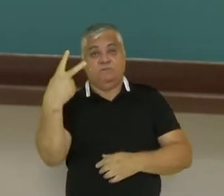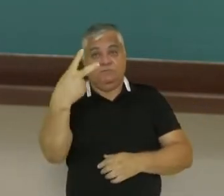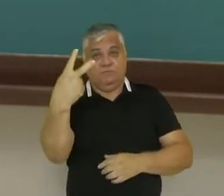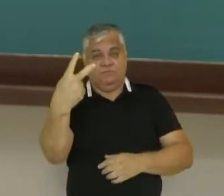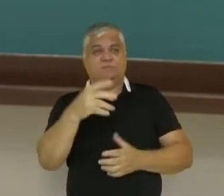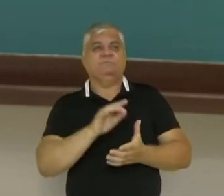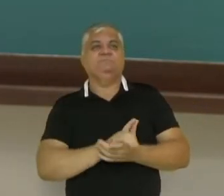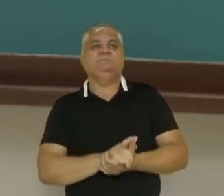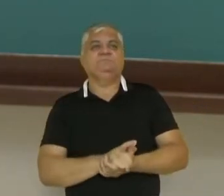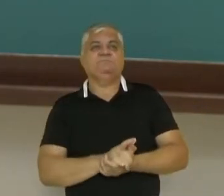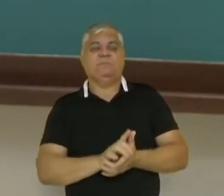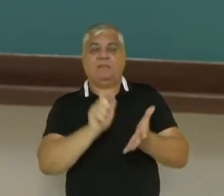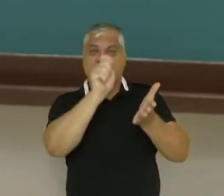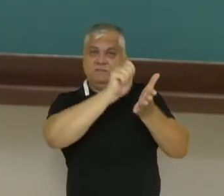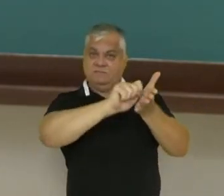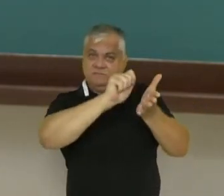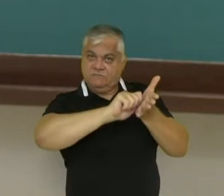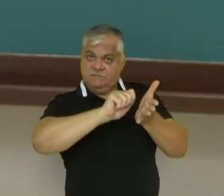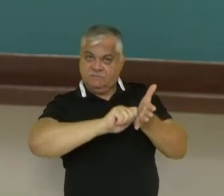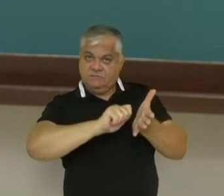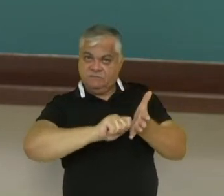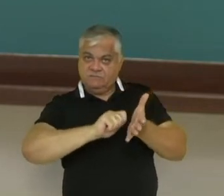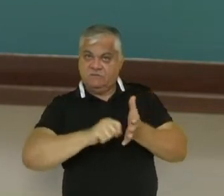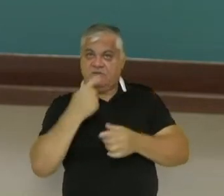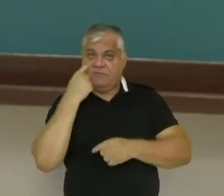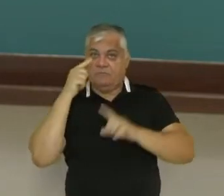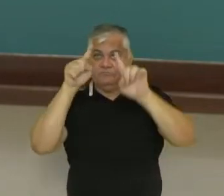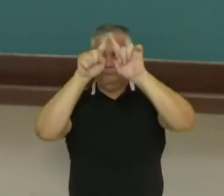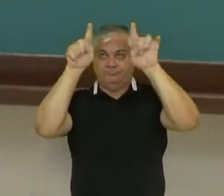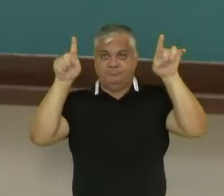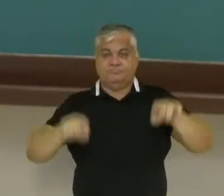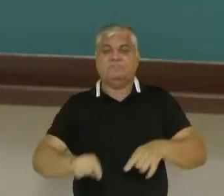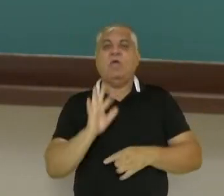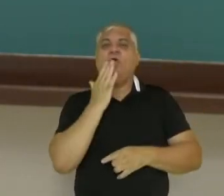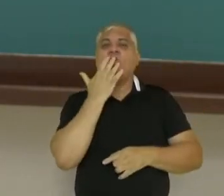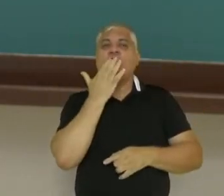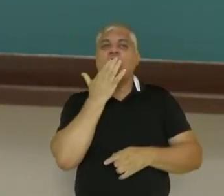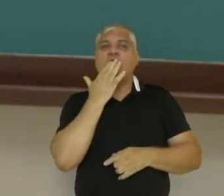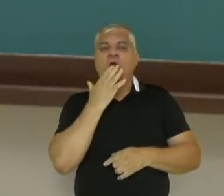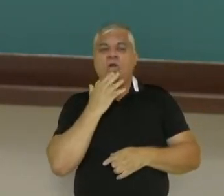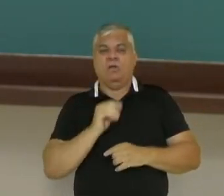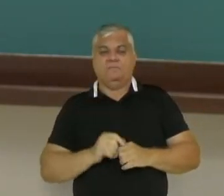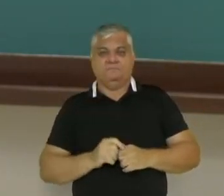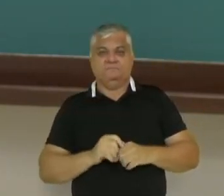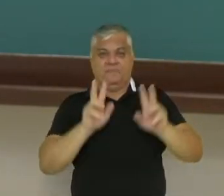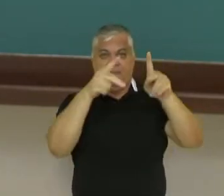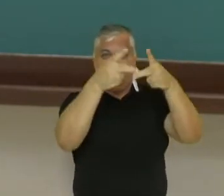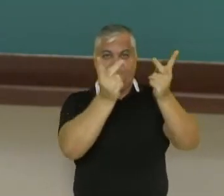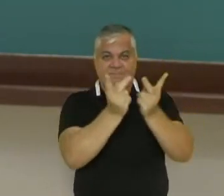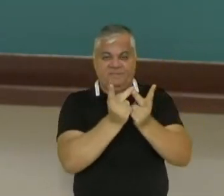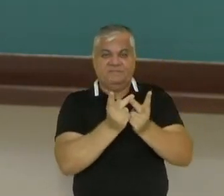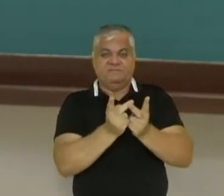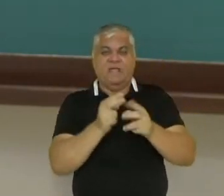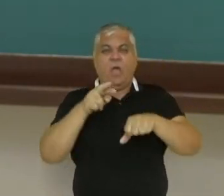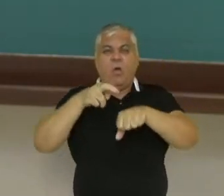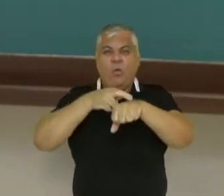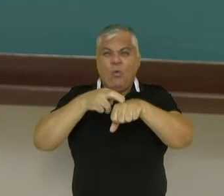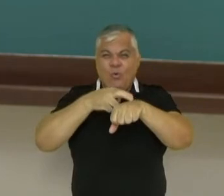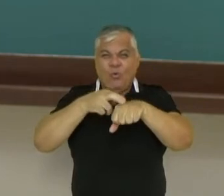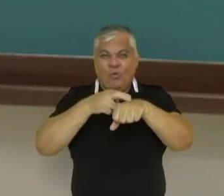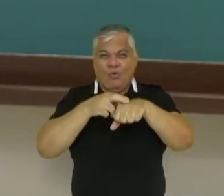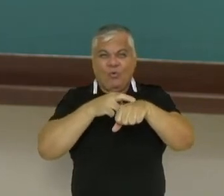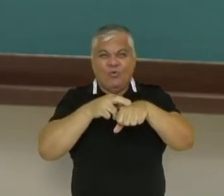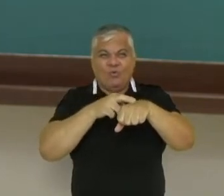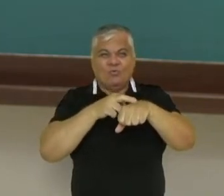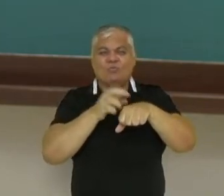2? Escreva a representação da parte colorida na forma indicada. O que eu quero? Que vocês escrevam nesse